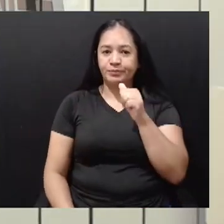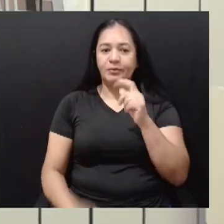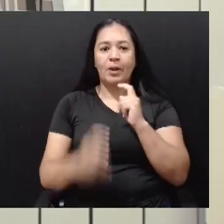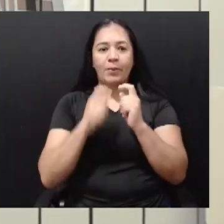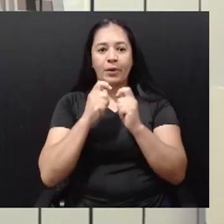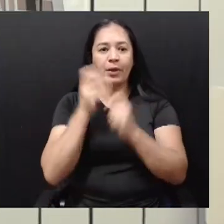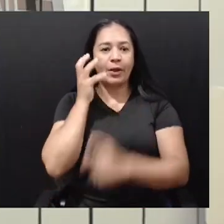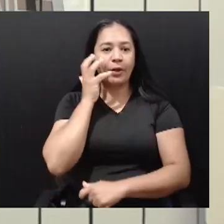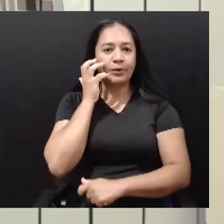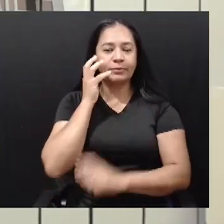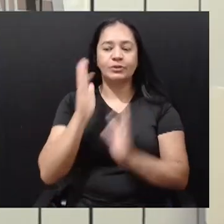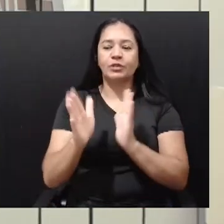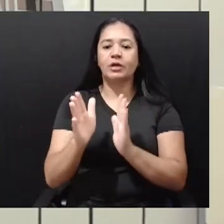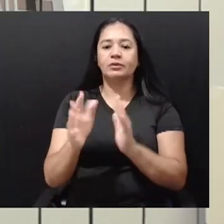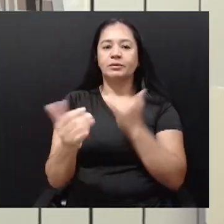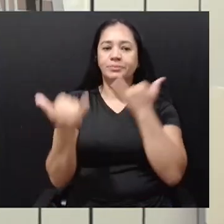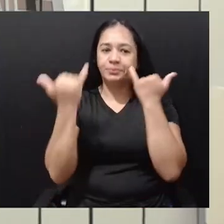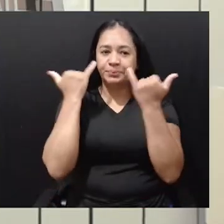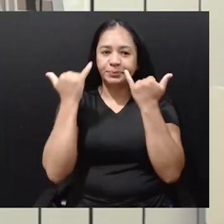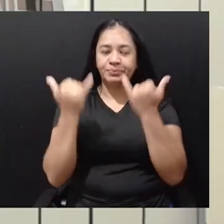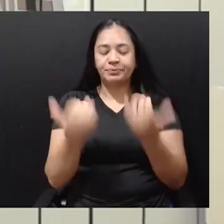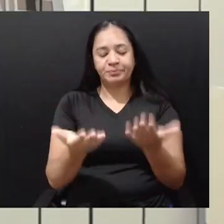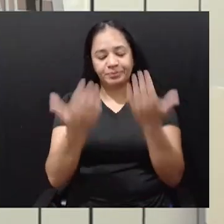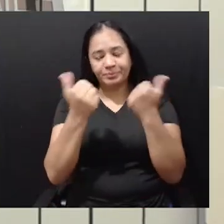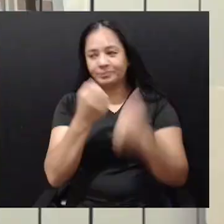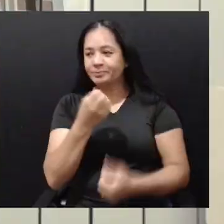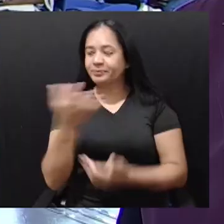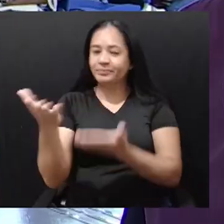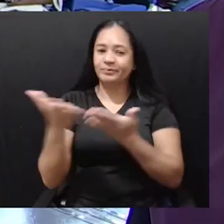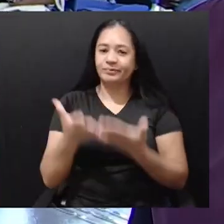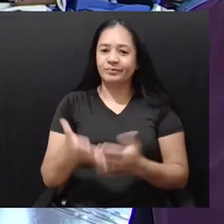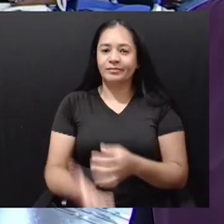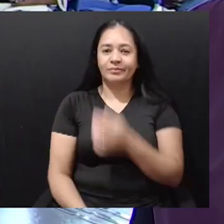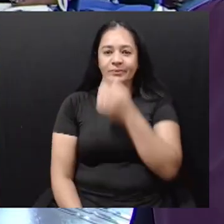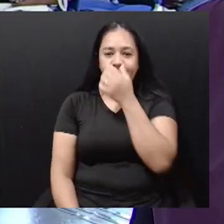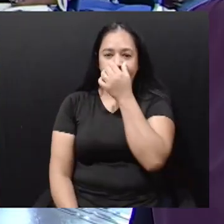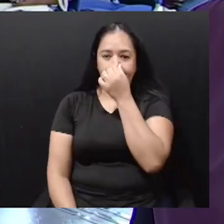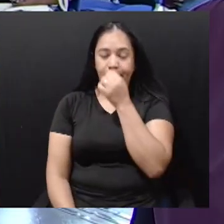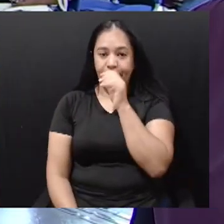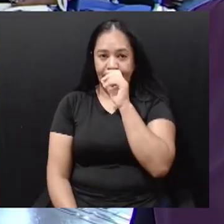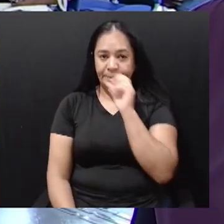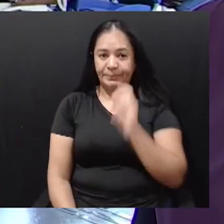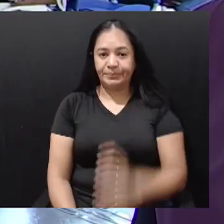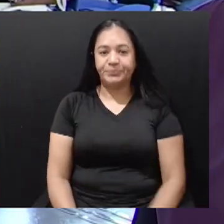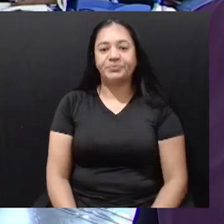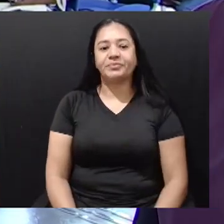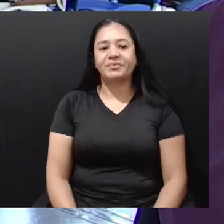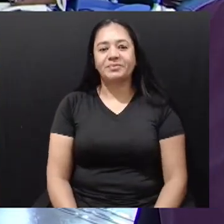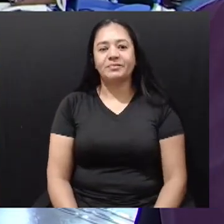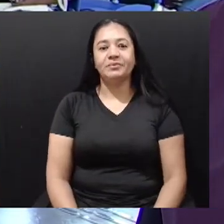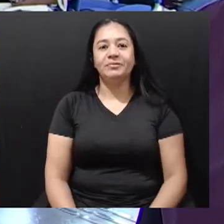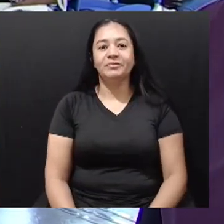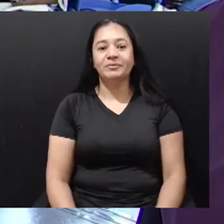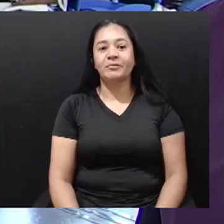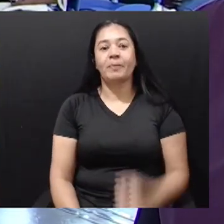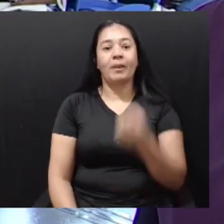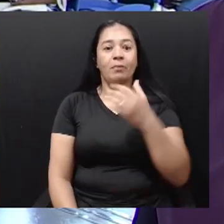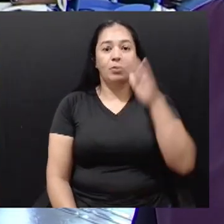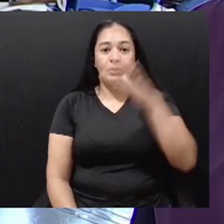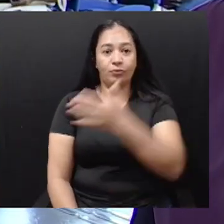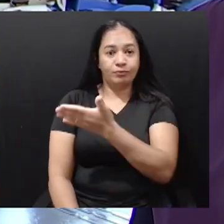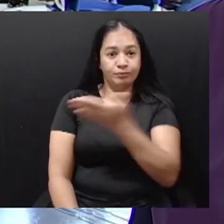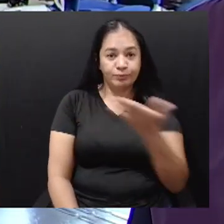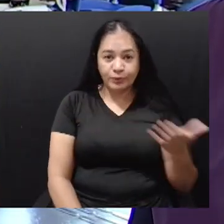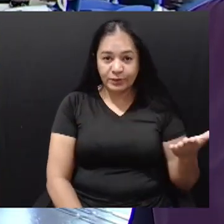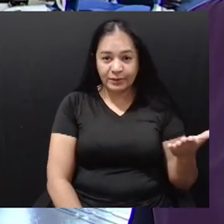as informações, então seja bem-vindo e olá, André. Bom, é isso mesmo. Boa tarde para você, Gabriel Castro. Boa tarde para